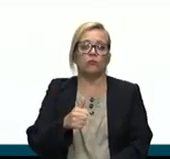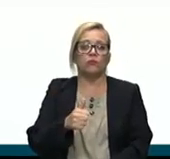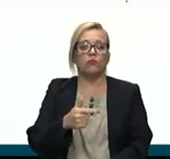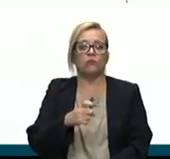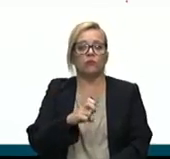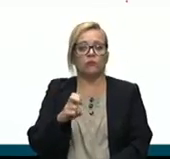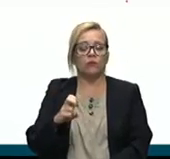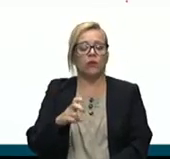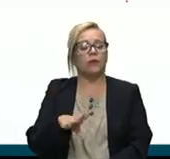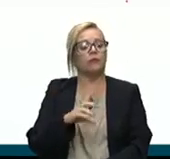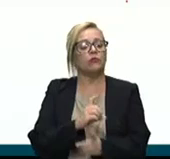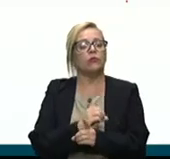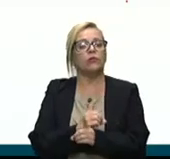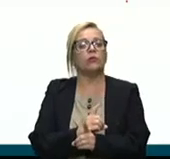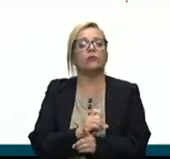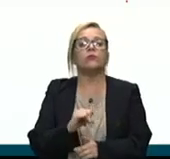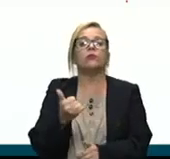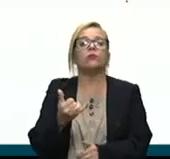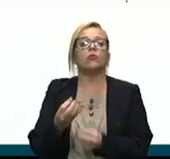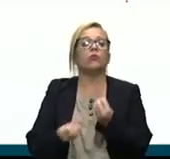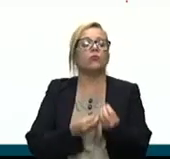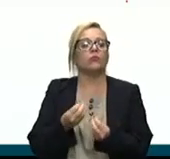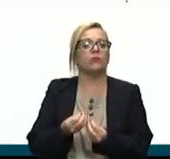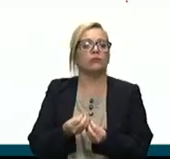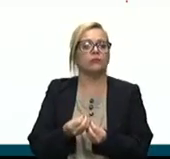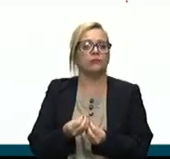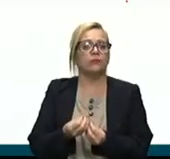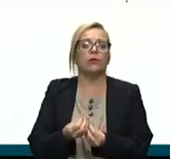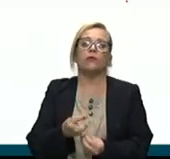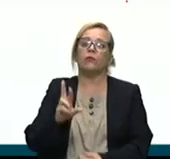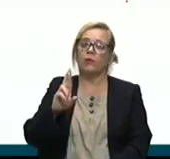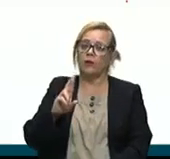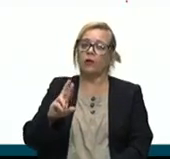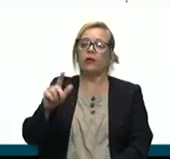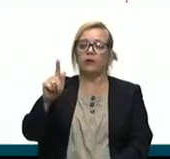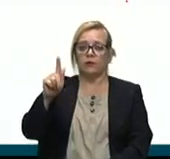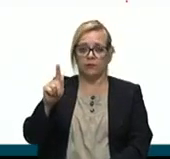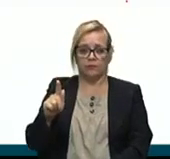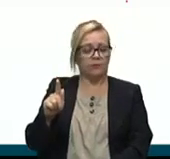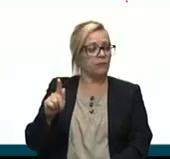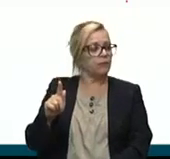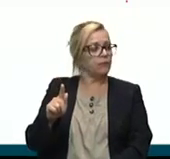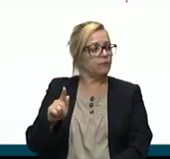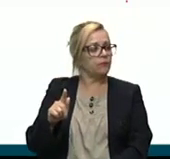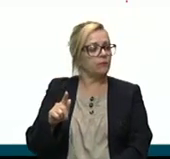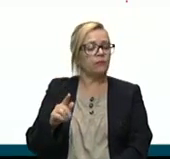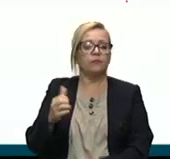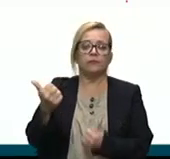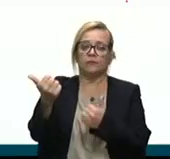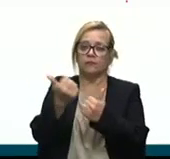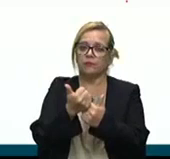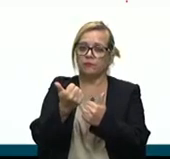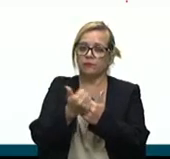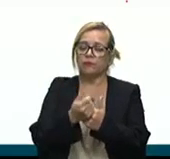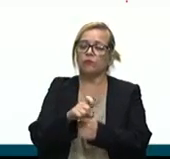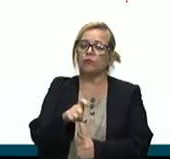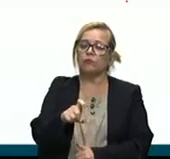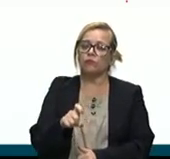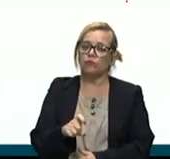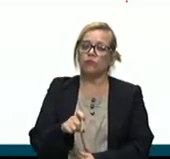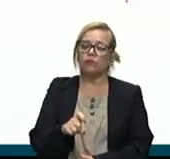y. Como que eu descubro? Eu vou na reta de regressão e substituo o x